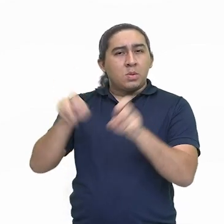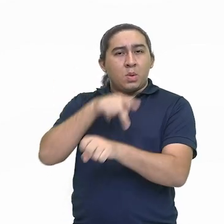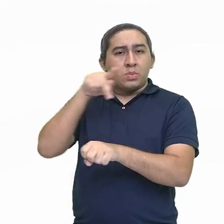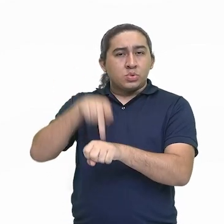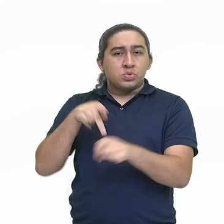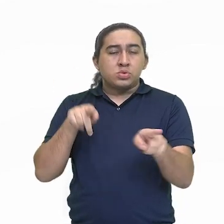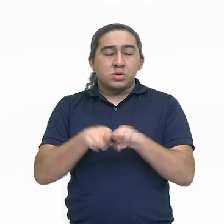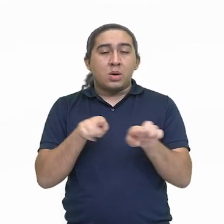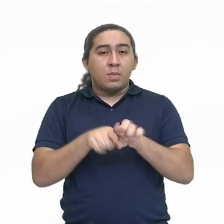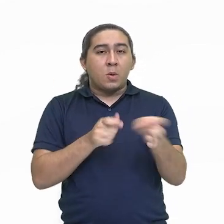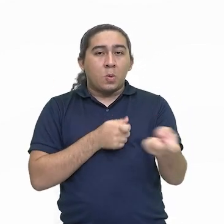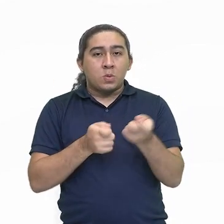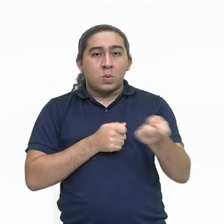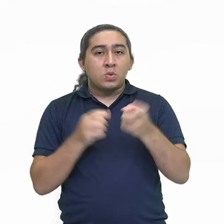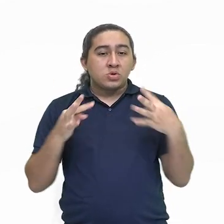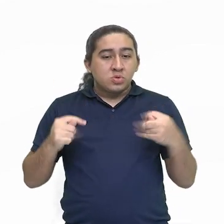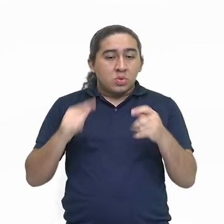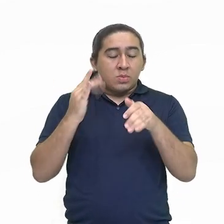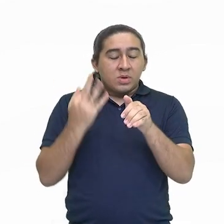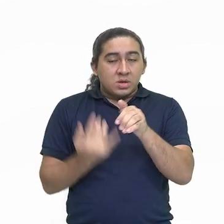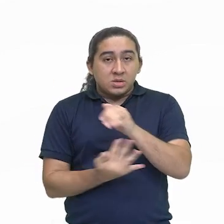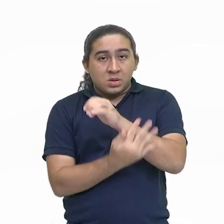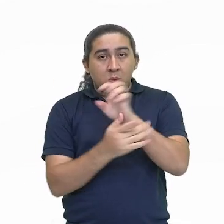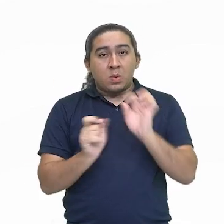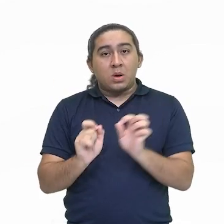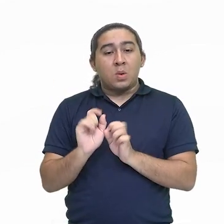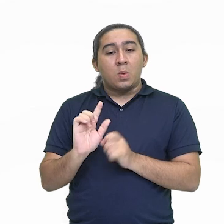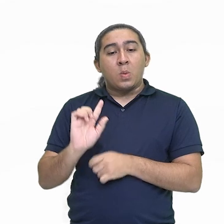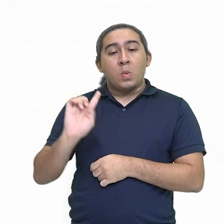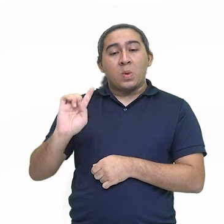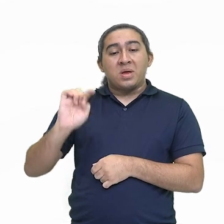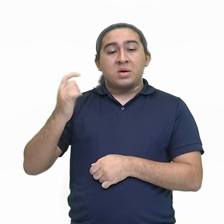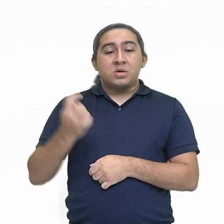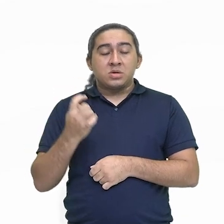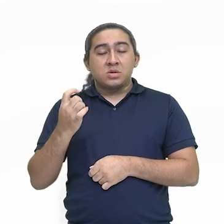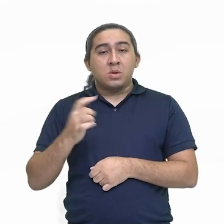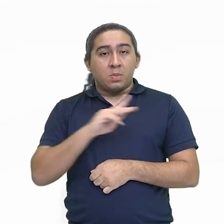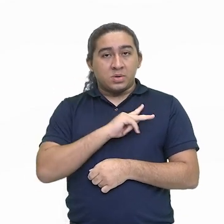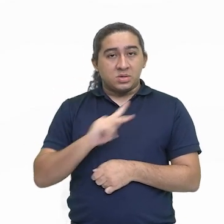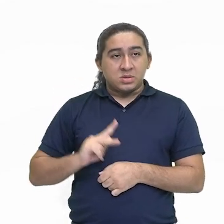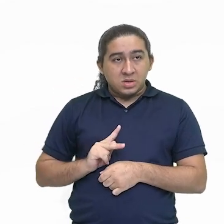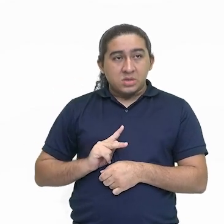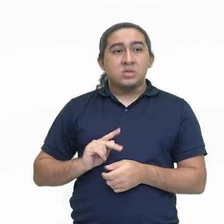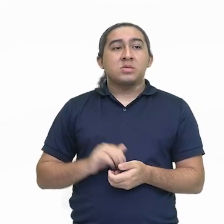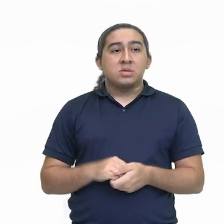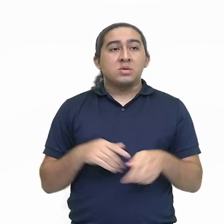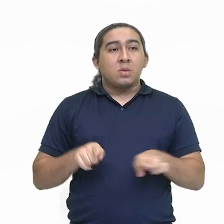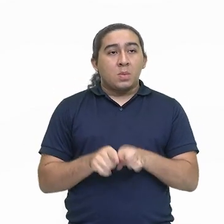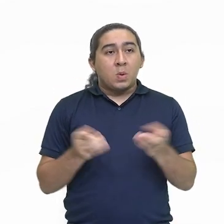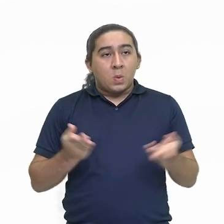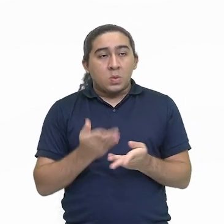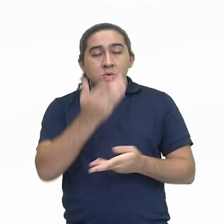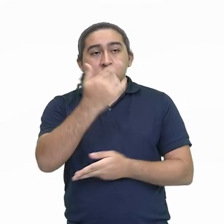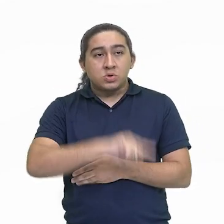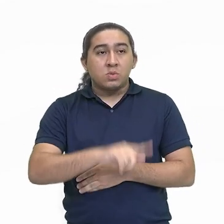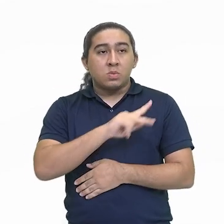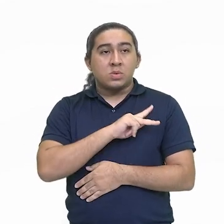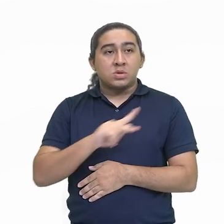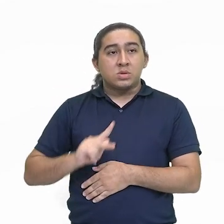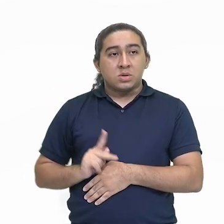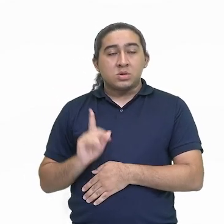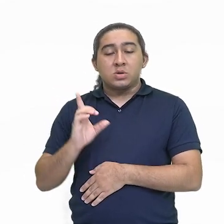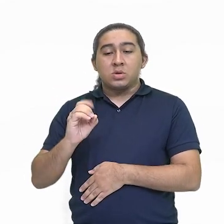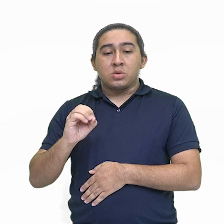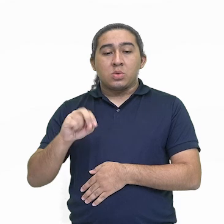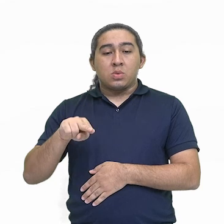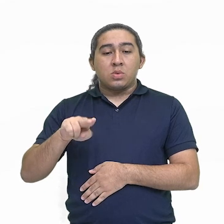controle de fluxo migratório, o ex-presidente aí, no caso, hoje atual presidente, mais uma vez, né, o Donald